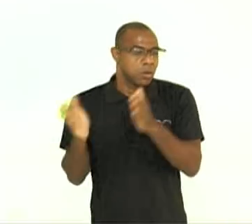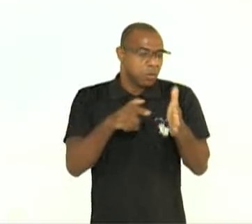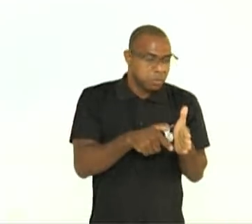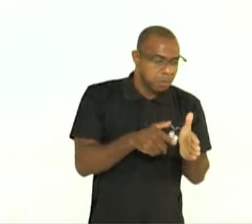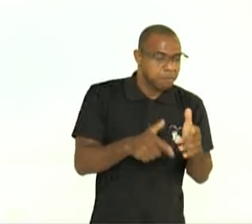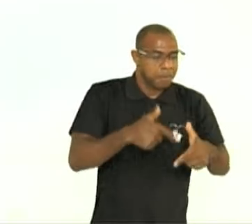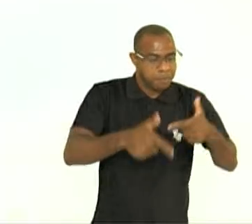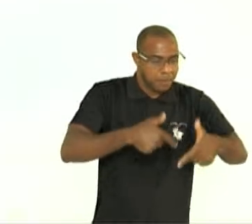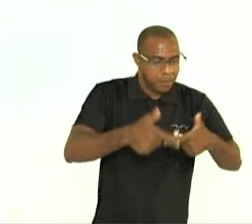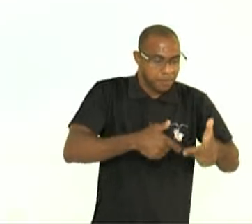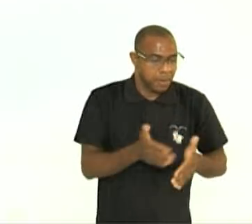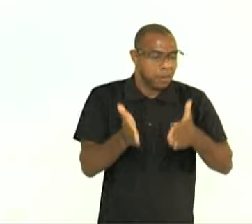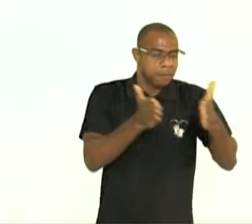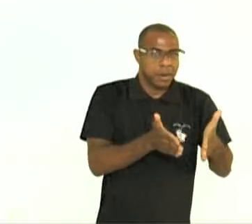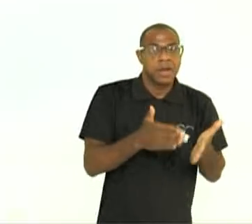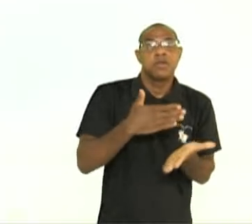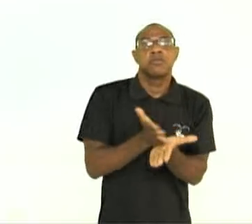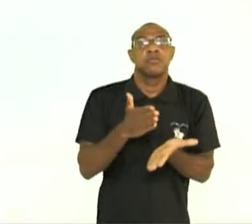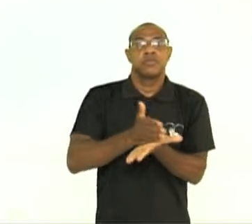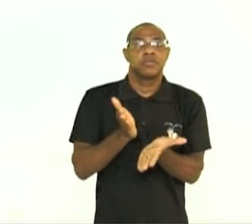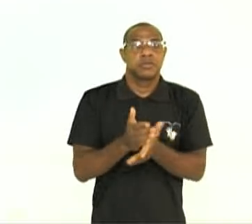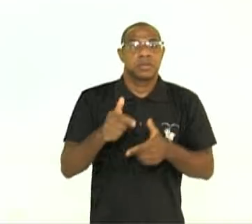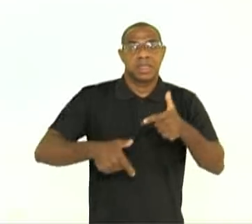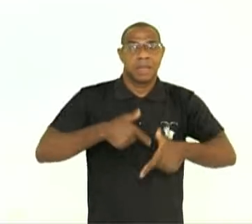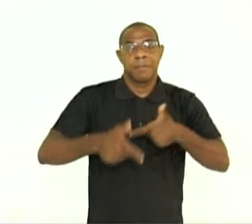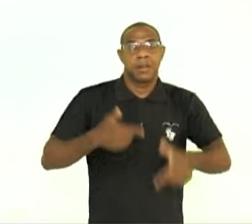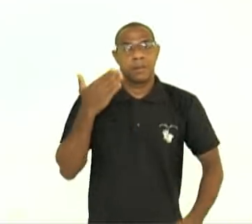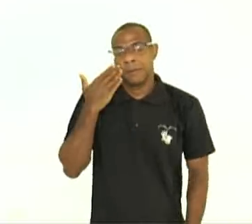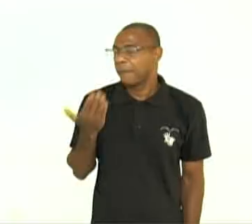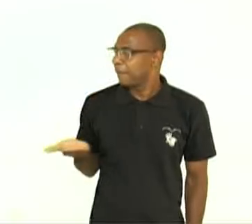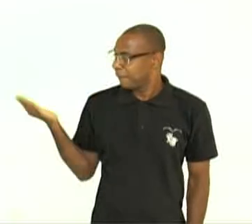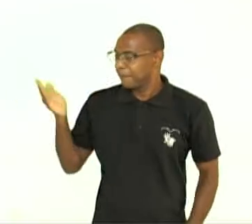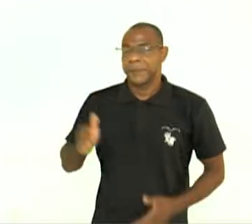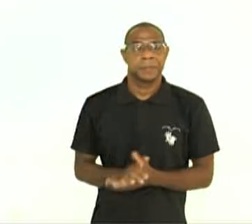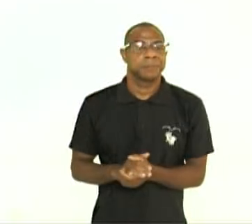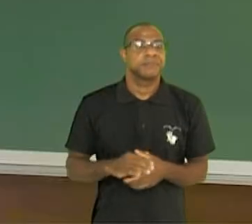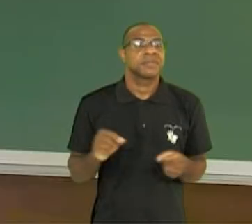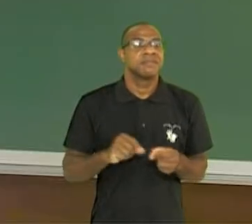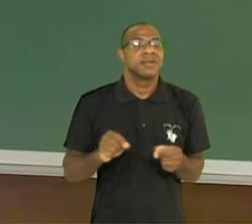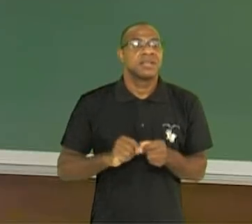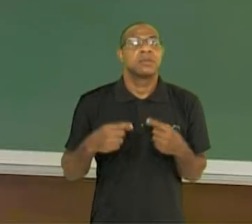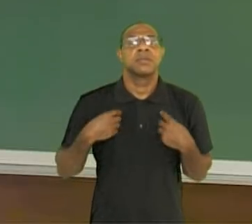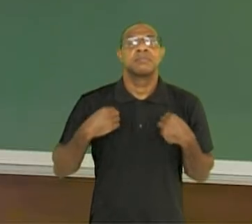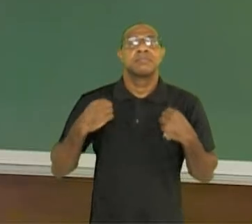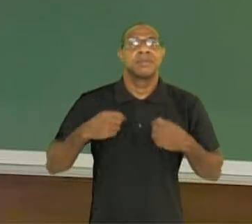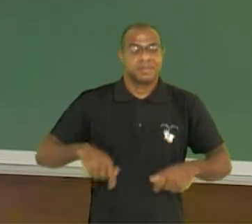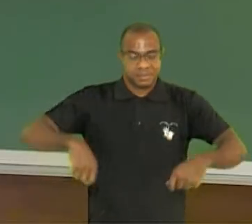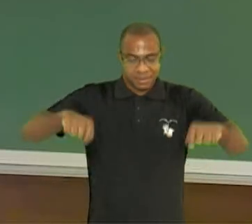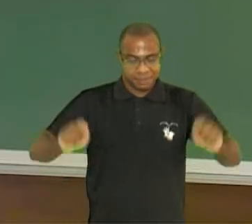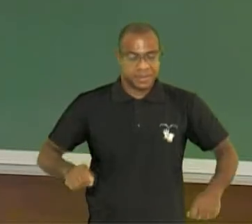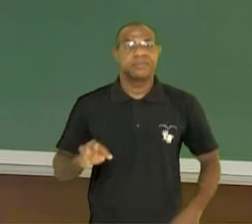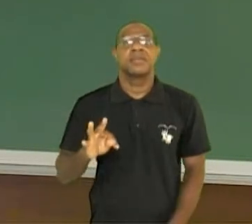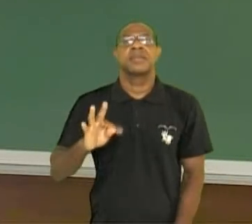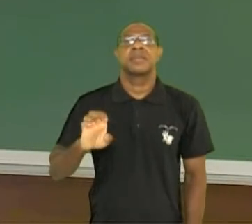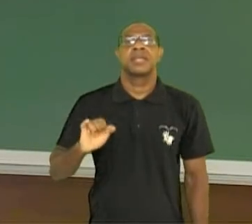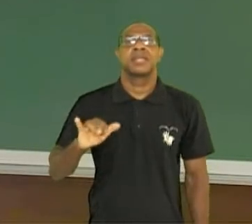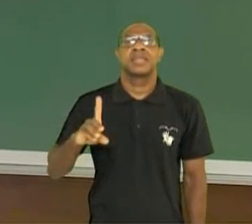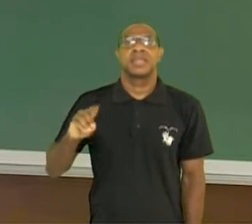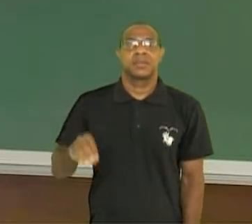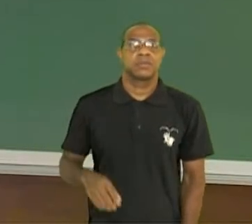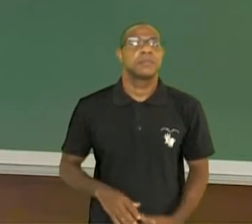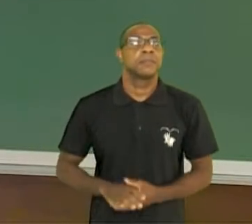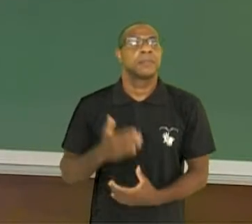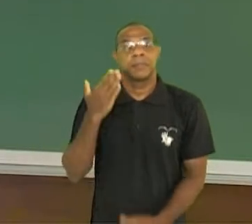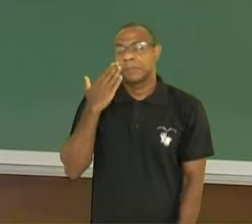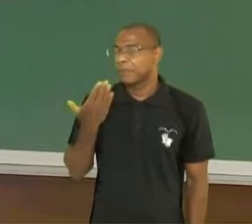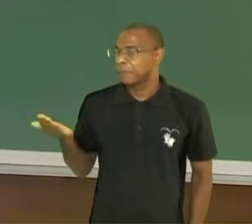de tarefas. Aqui, um exemplo, então, de manufatura de tapetes, de tecidos. Legal? Continuando,